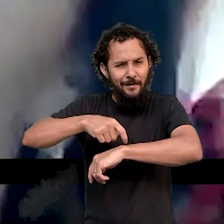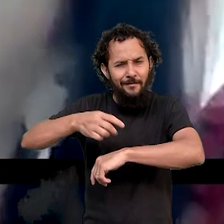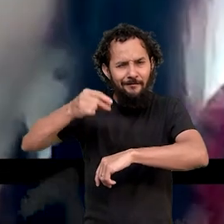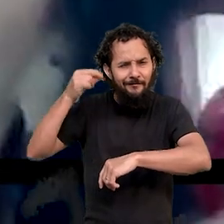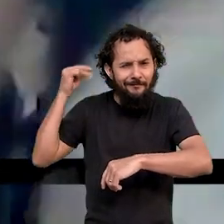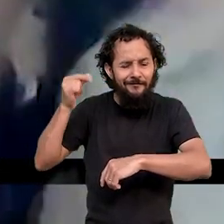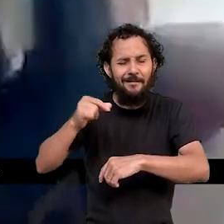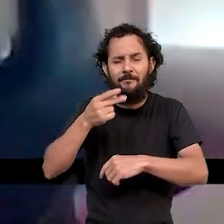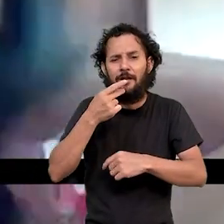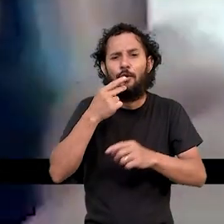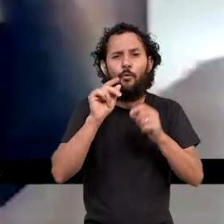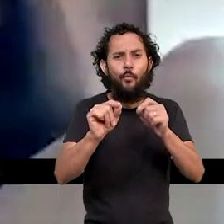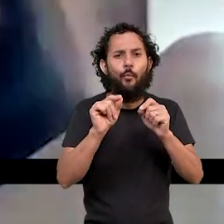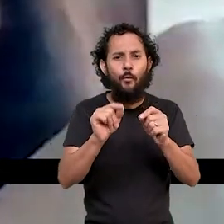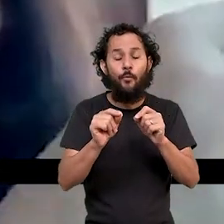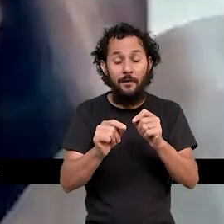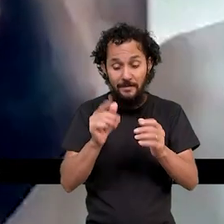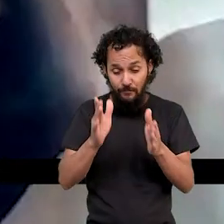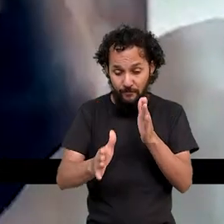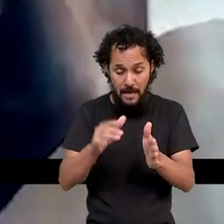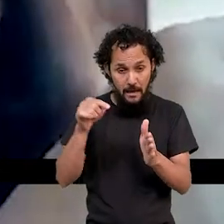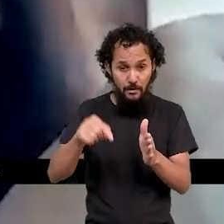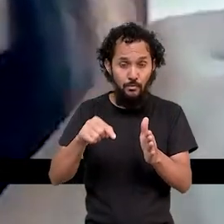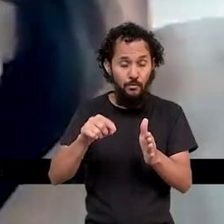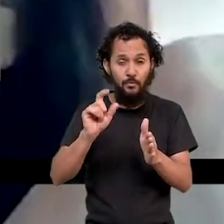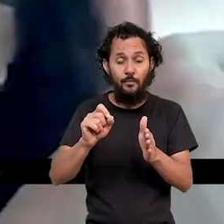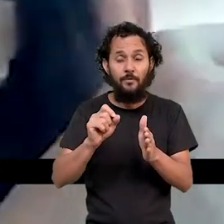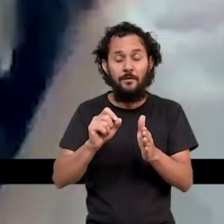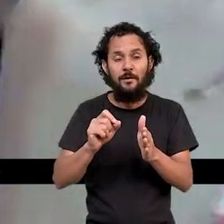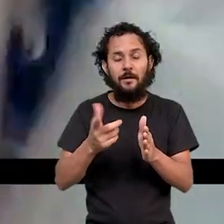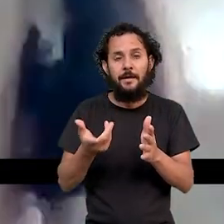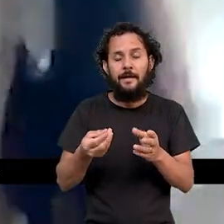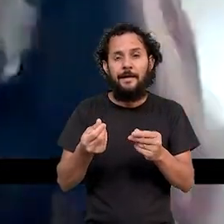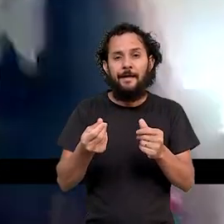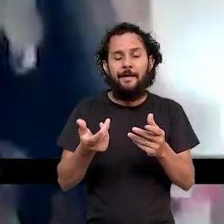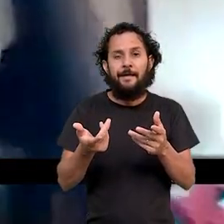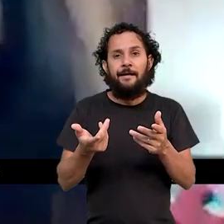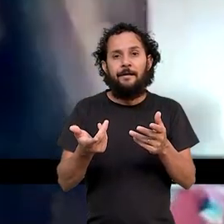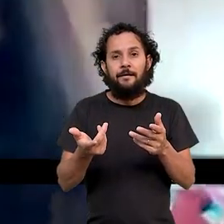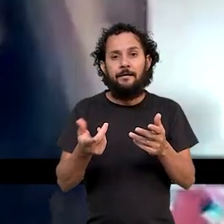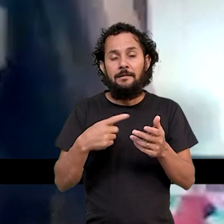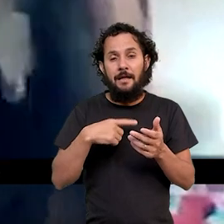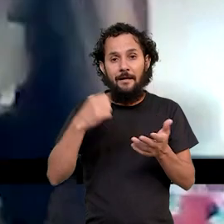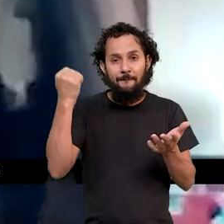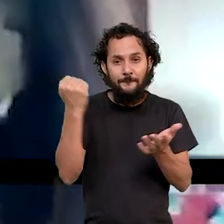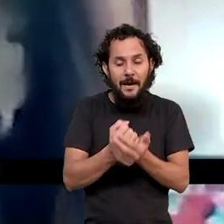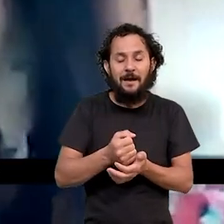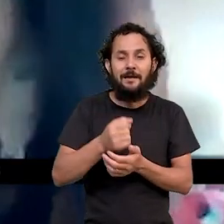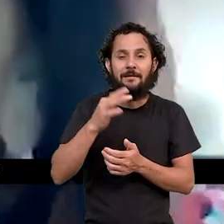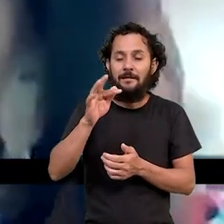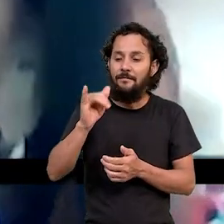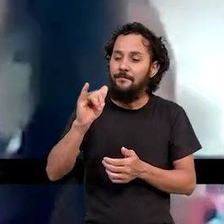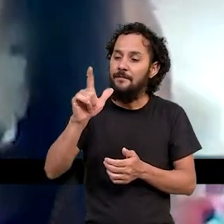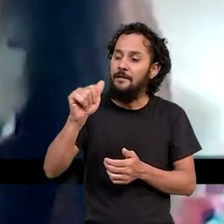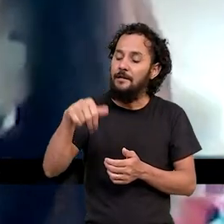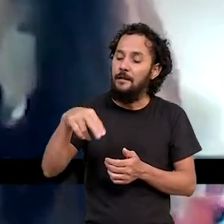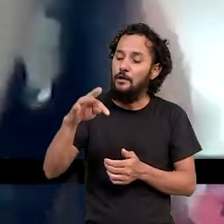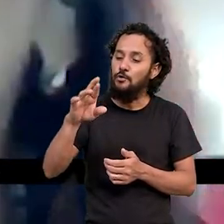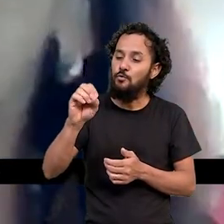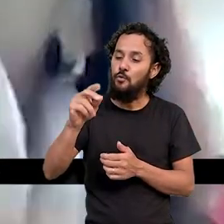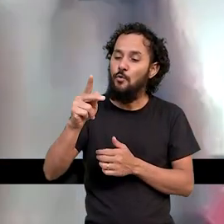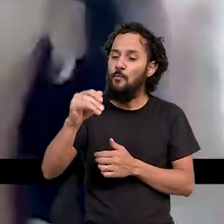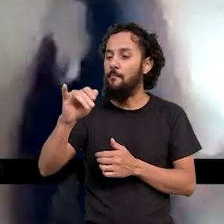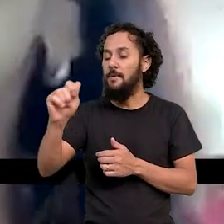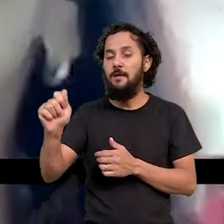aí, nós já podemos dizer, esse período inicial que traz a marca da filantropia,